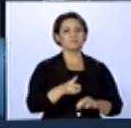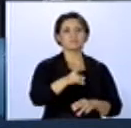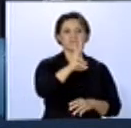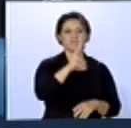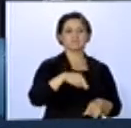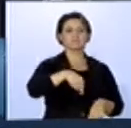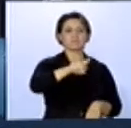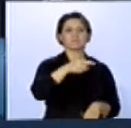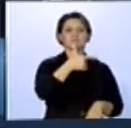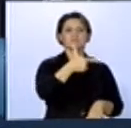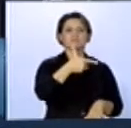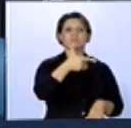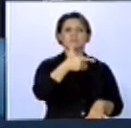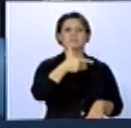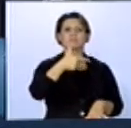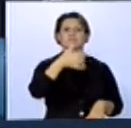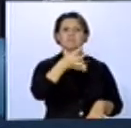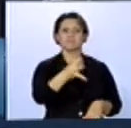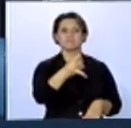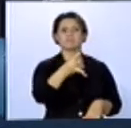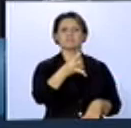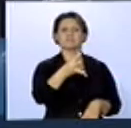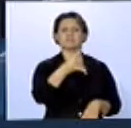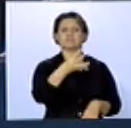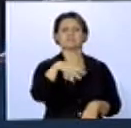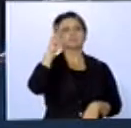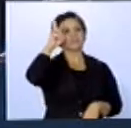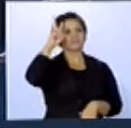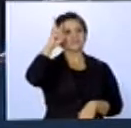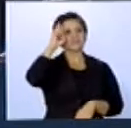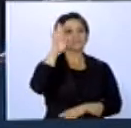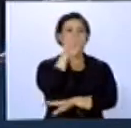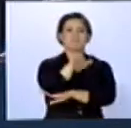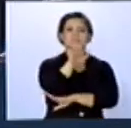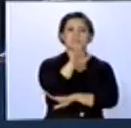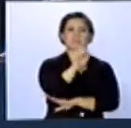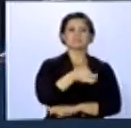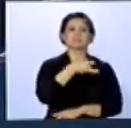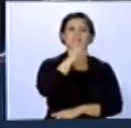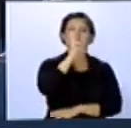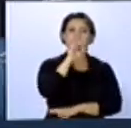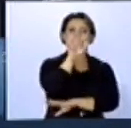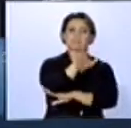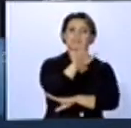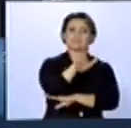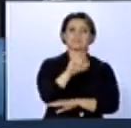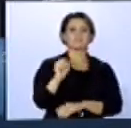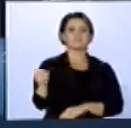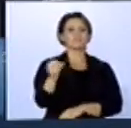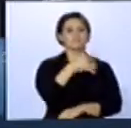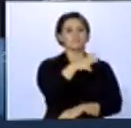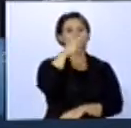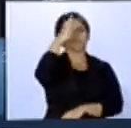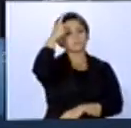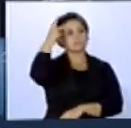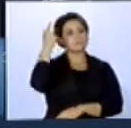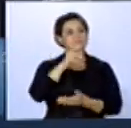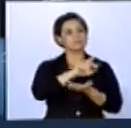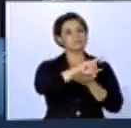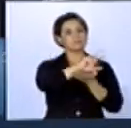dia 24 de junho da próxima segunda-feira às 14 horas o novos expositores mas de toda maneira